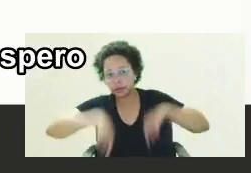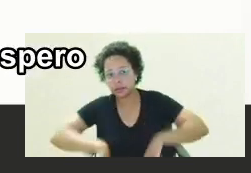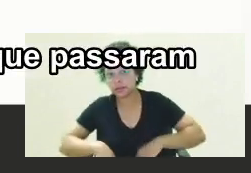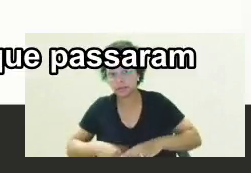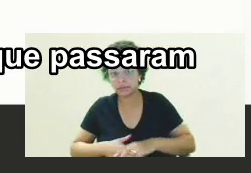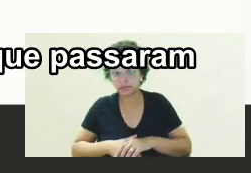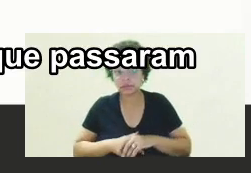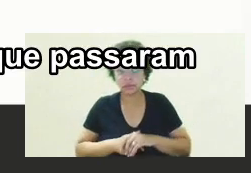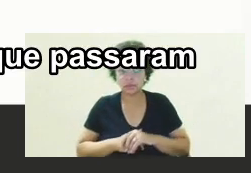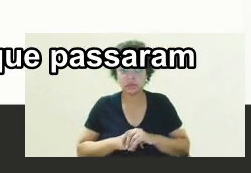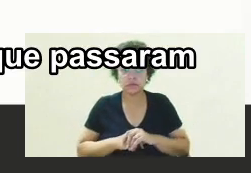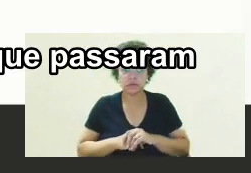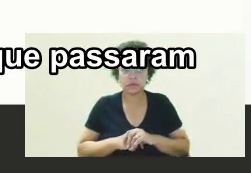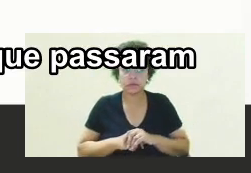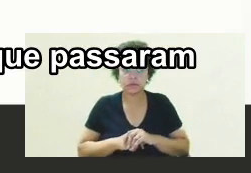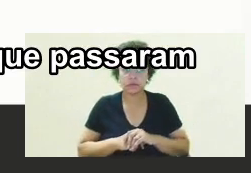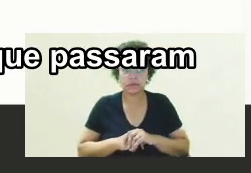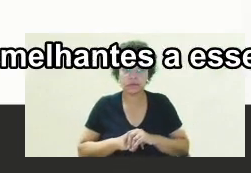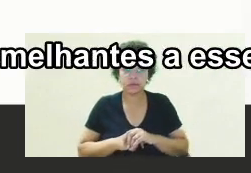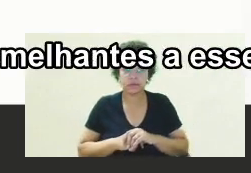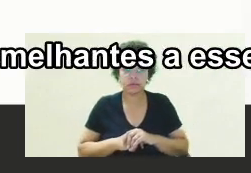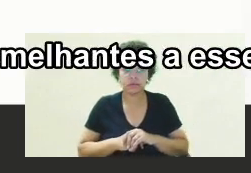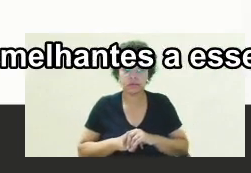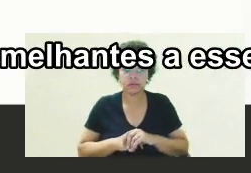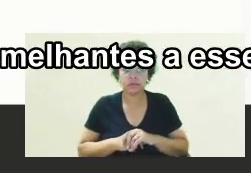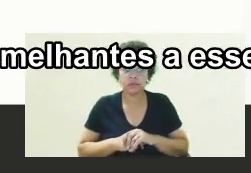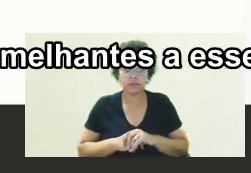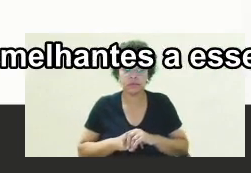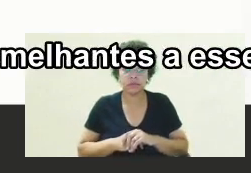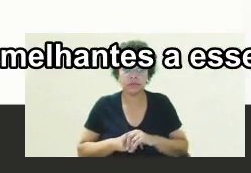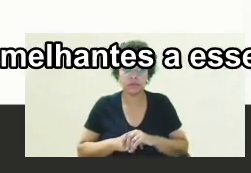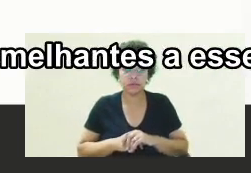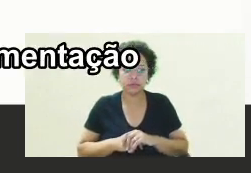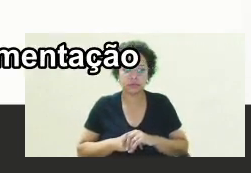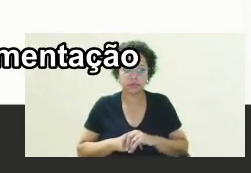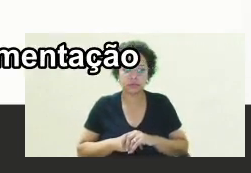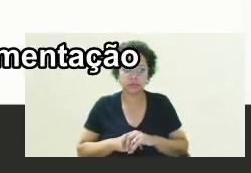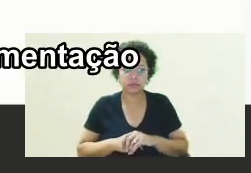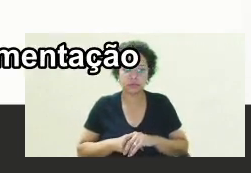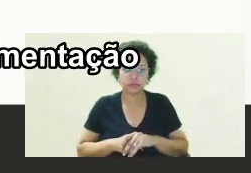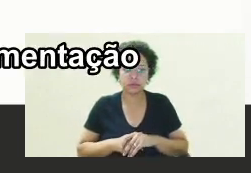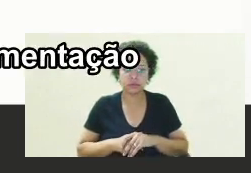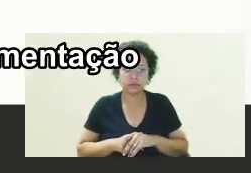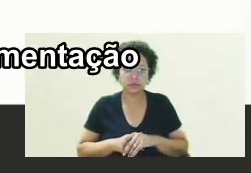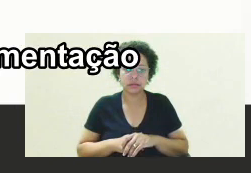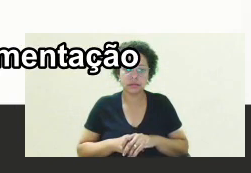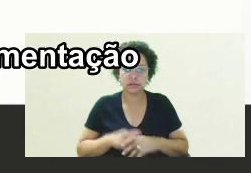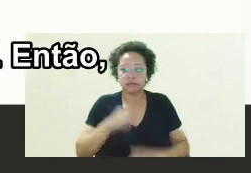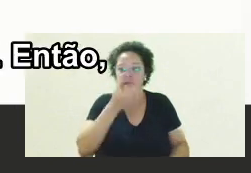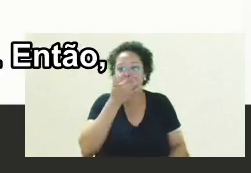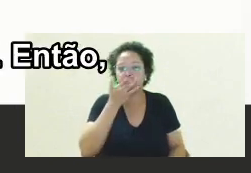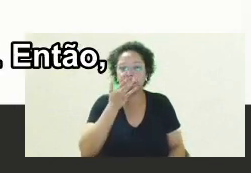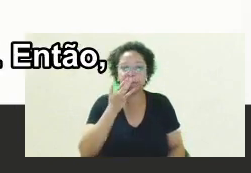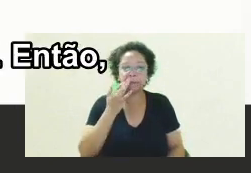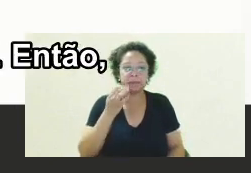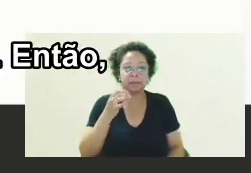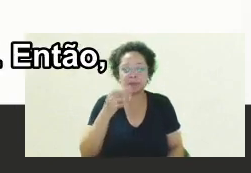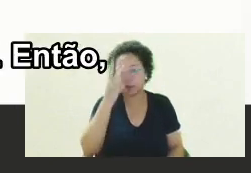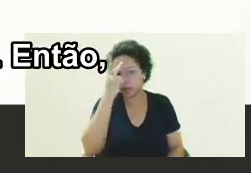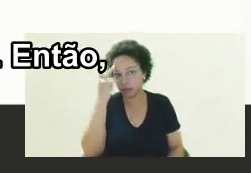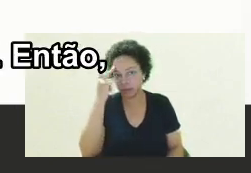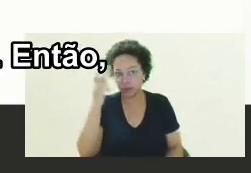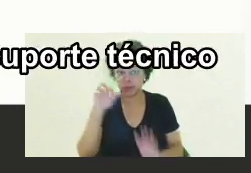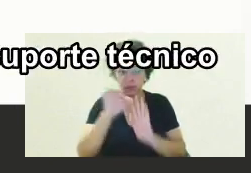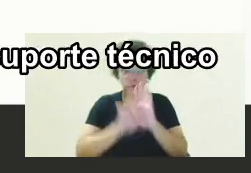que eu espero contribuir com outras pessoas que passaram ou estão passando por momentos semelhantes a esse, que é essa questão da documentação e da acessibilidade